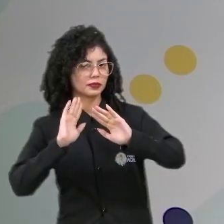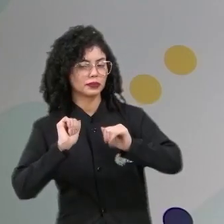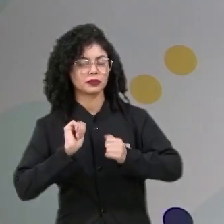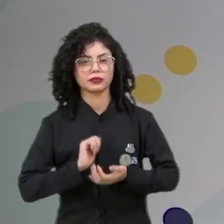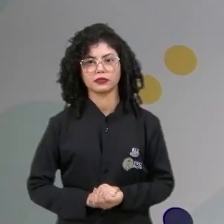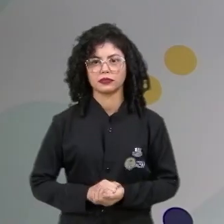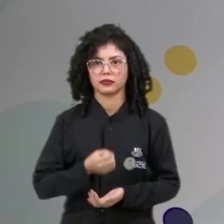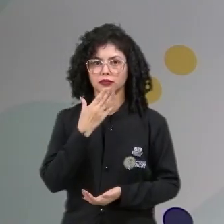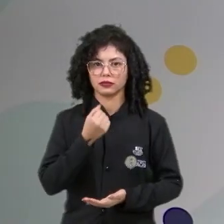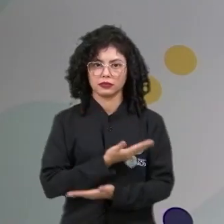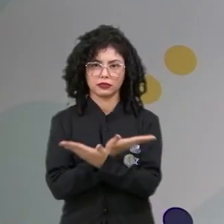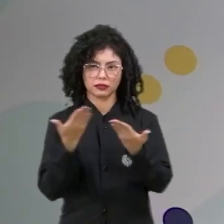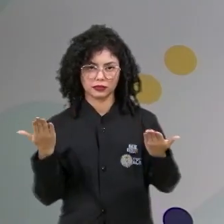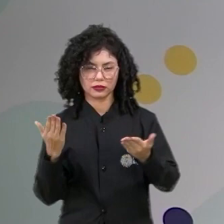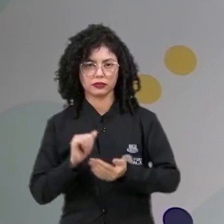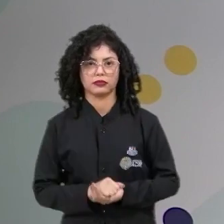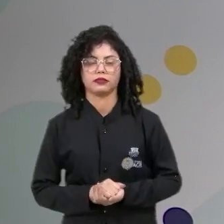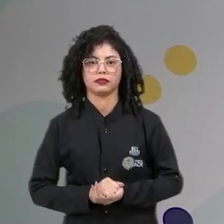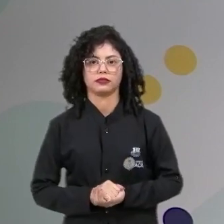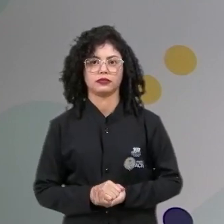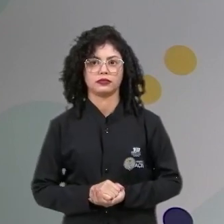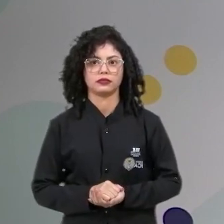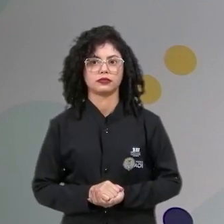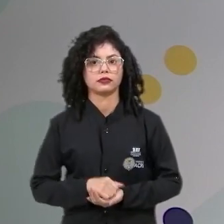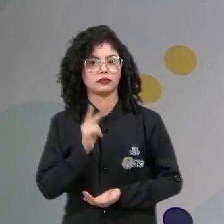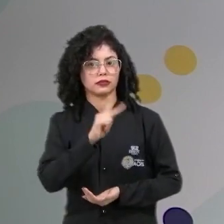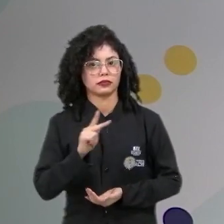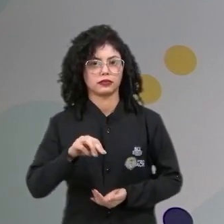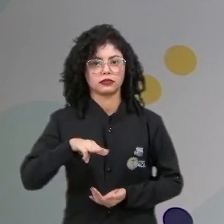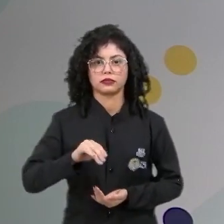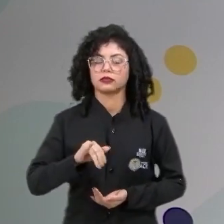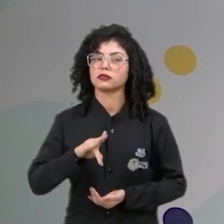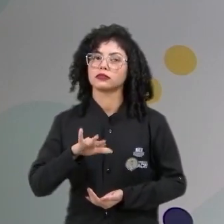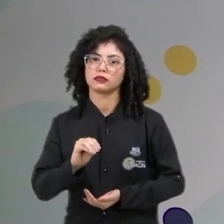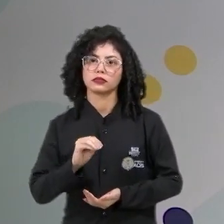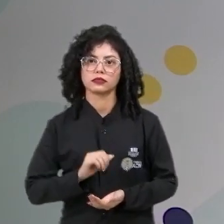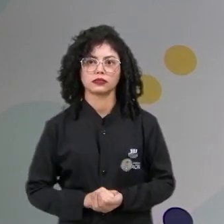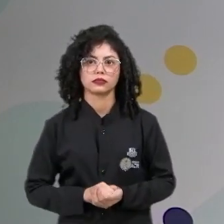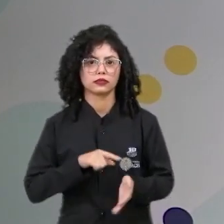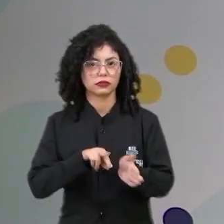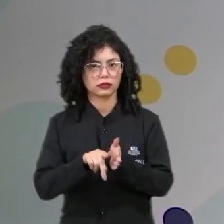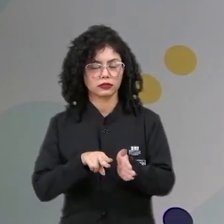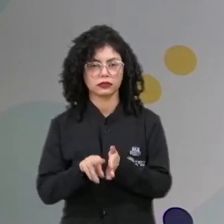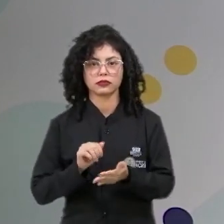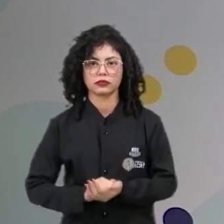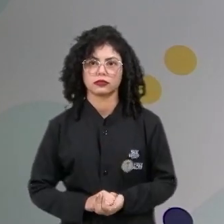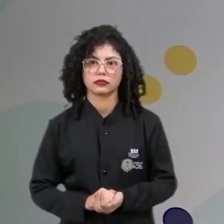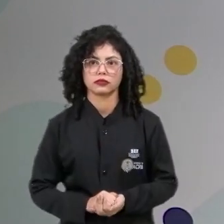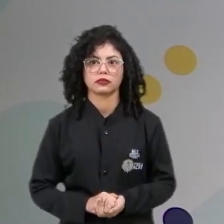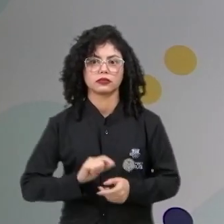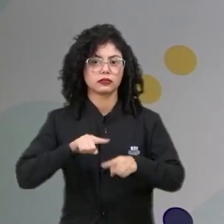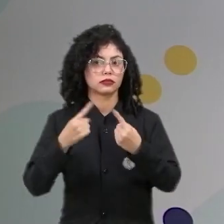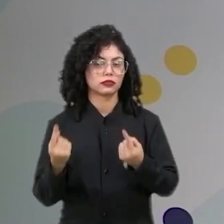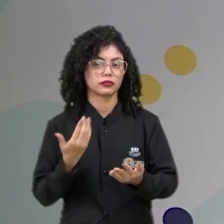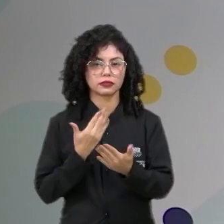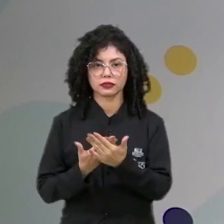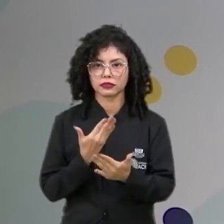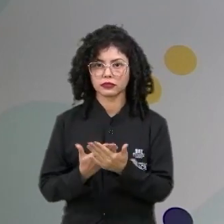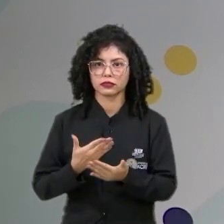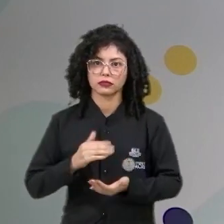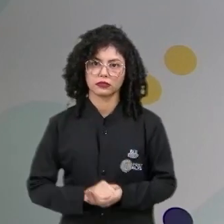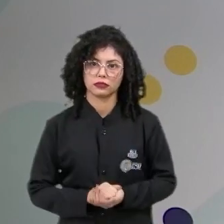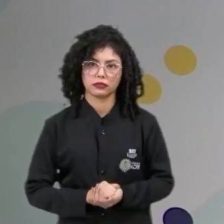Olá, pessoal. Tudo bem com vocês? Sou eu, professor Mábio, de Biologia, para mais uma